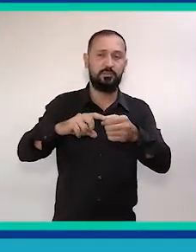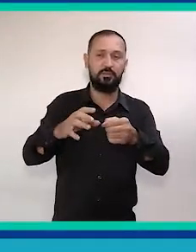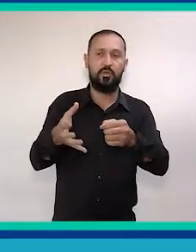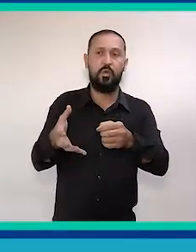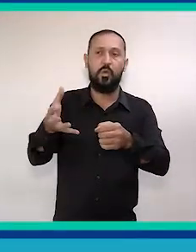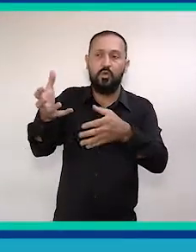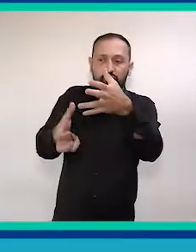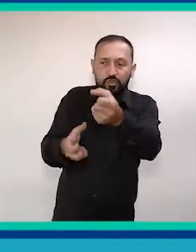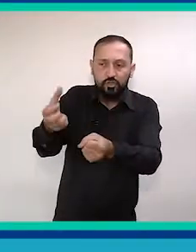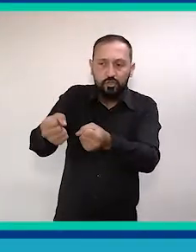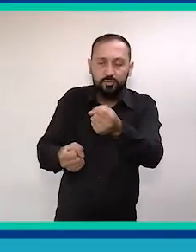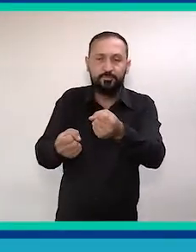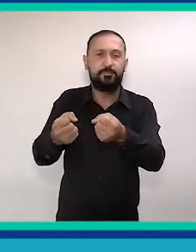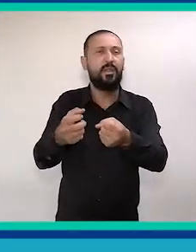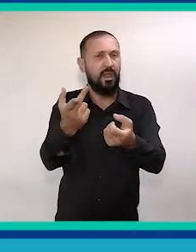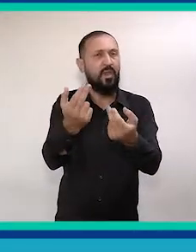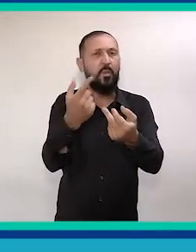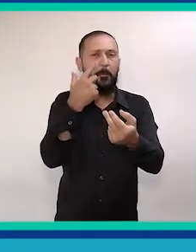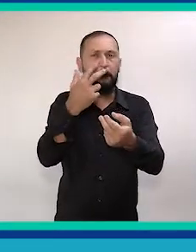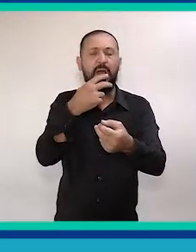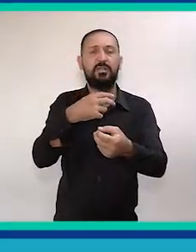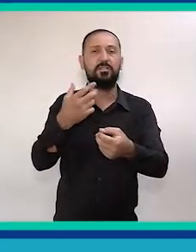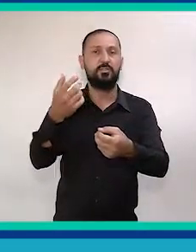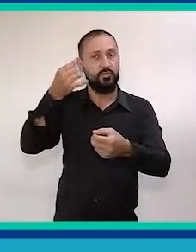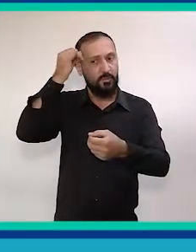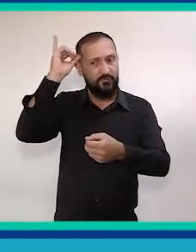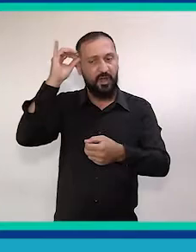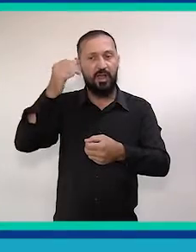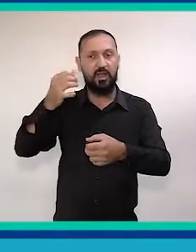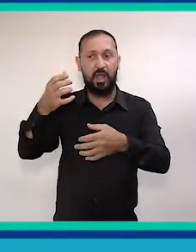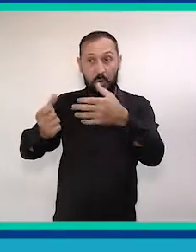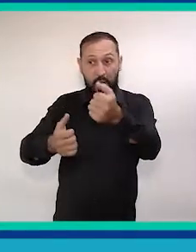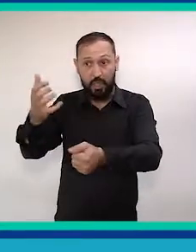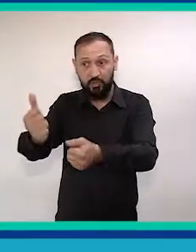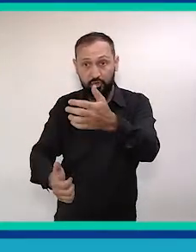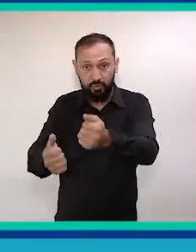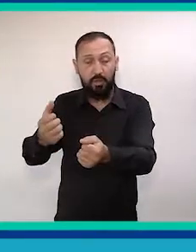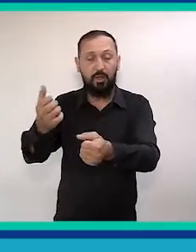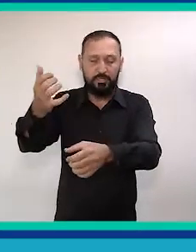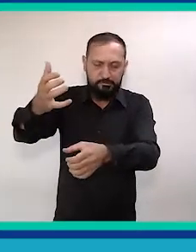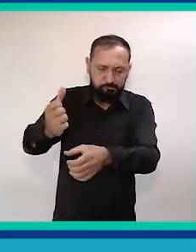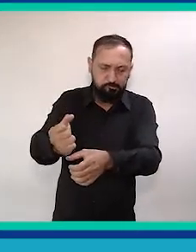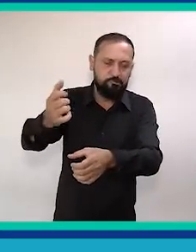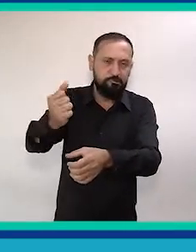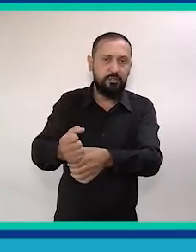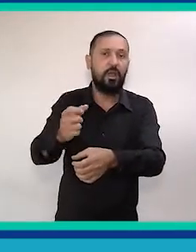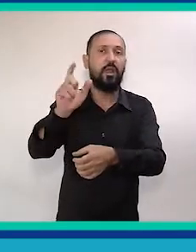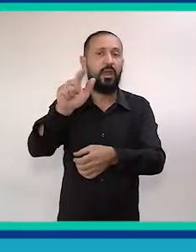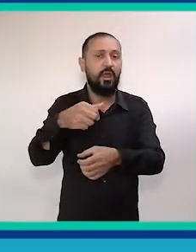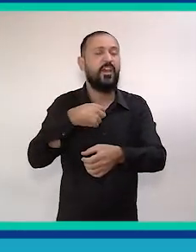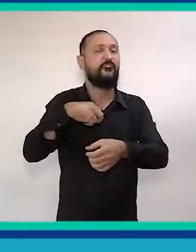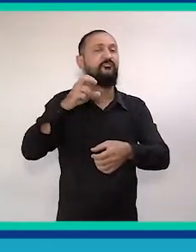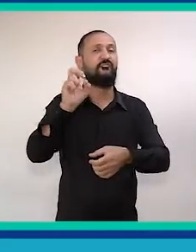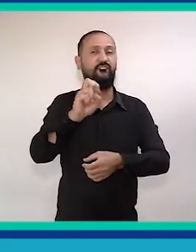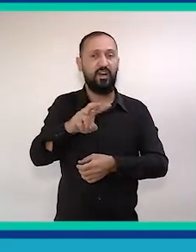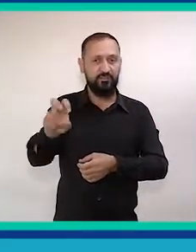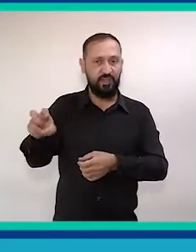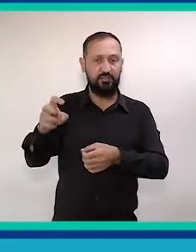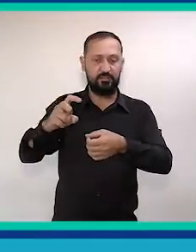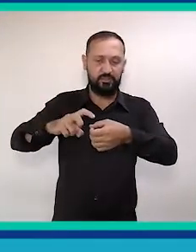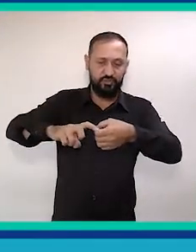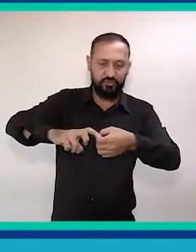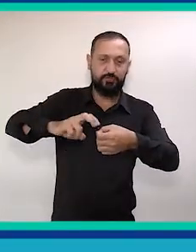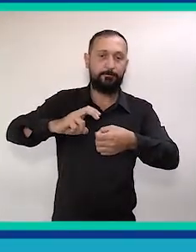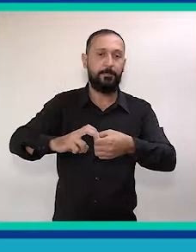correta seria colheita ou ordenha do material. Ordenha mesmo, como se fosse ordenha de leite, a gente pode chamar também ordenha